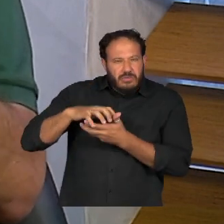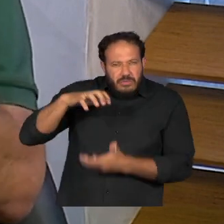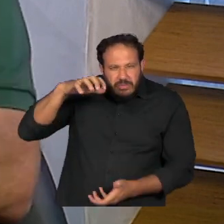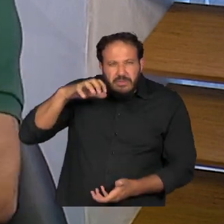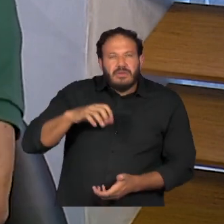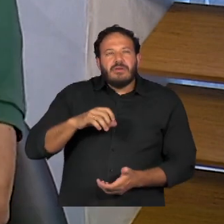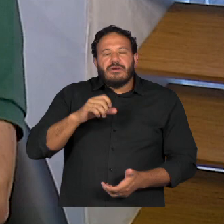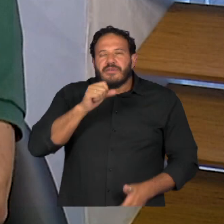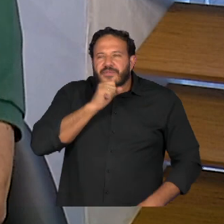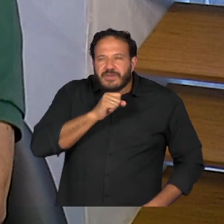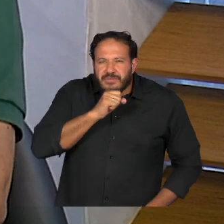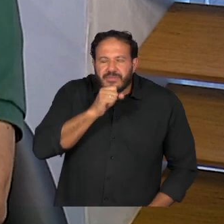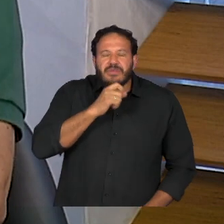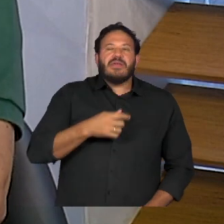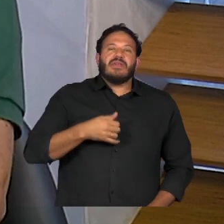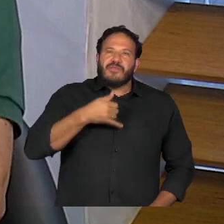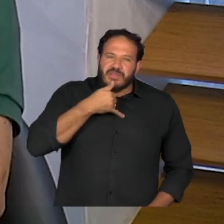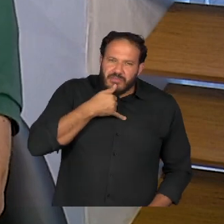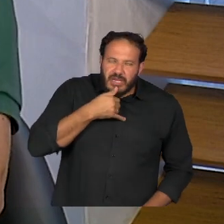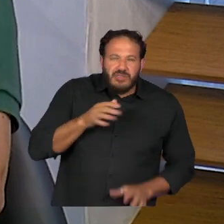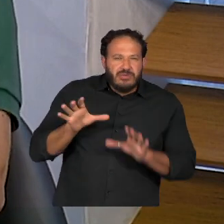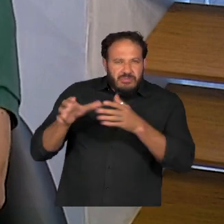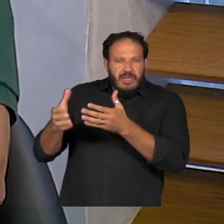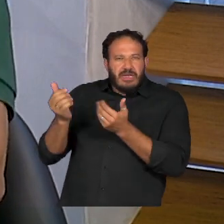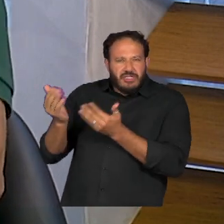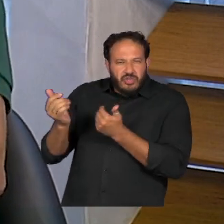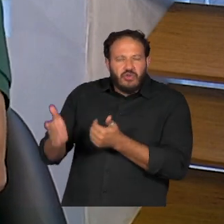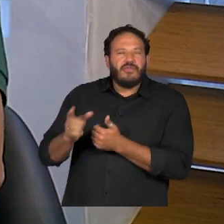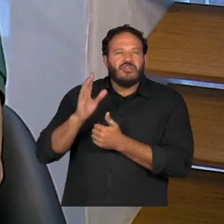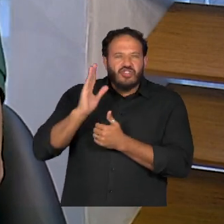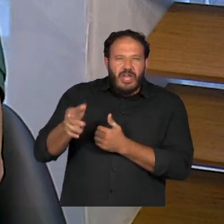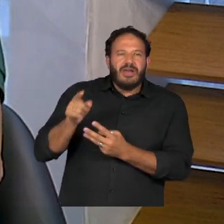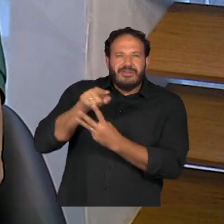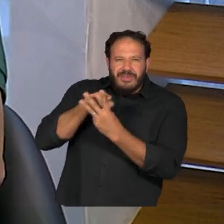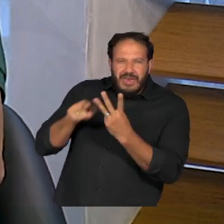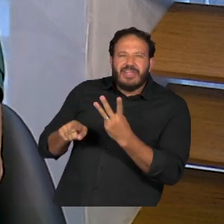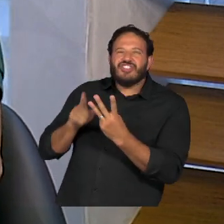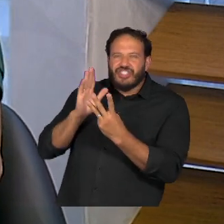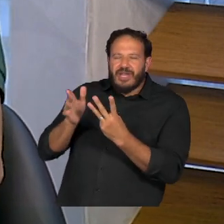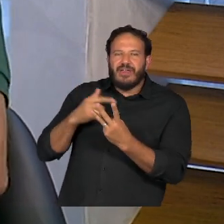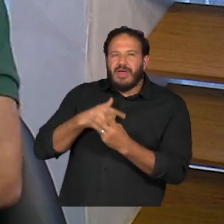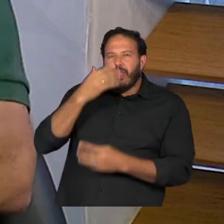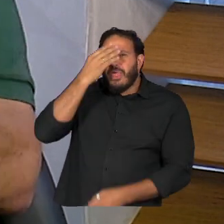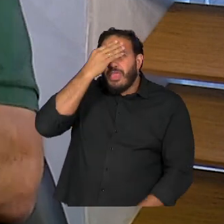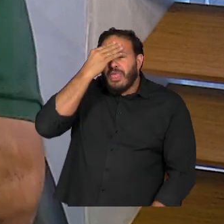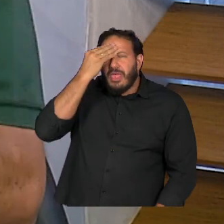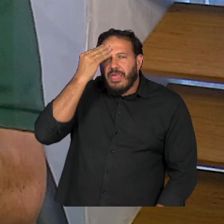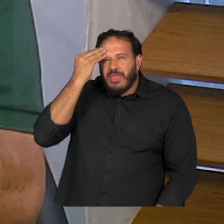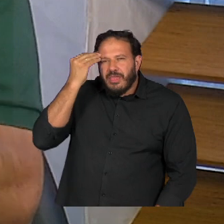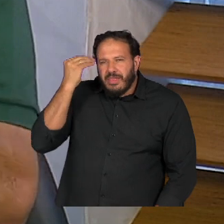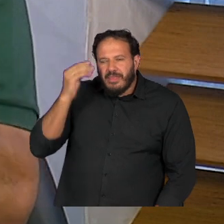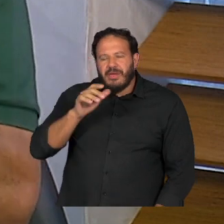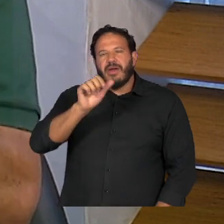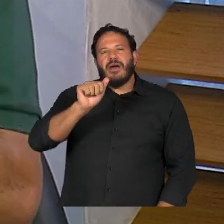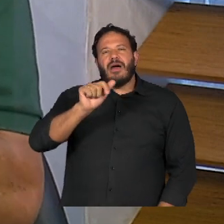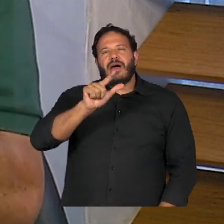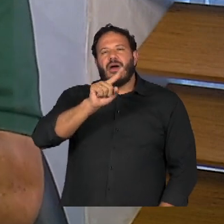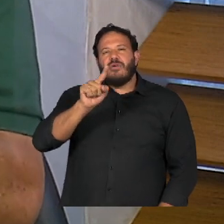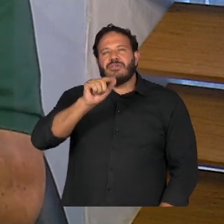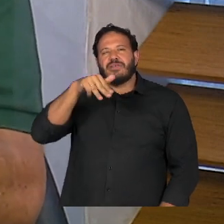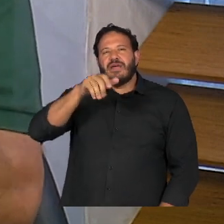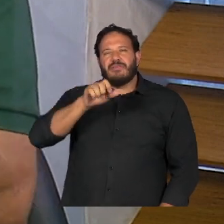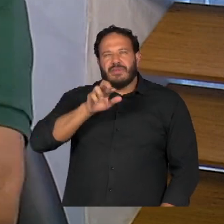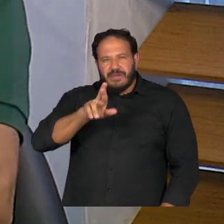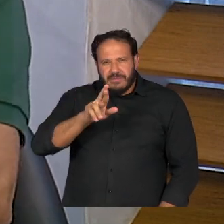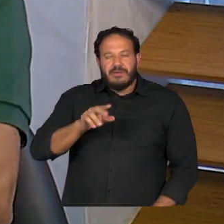e infelizmente três daqueles jovens já apresentavam se sintomas de a então para isso nós temos